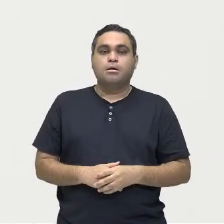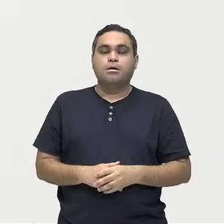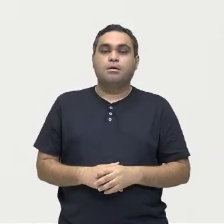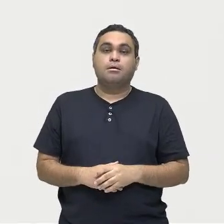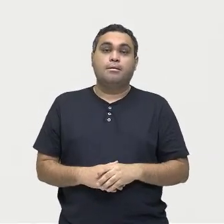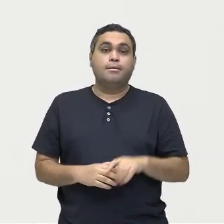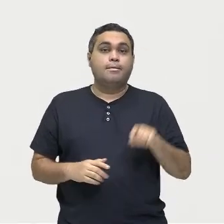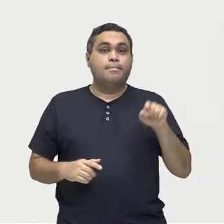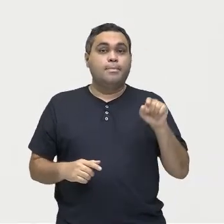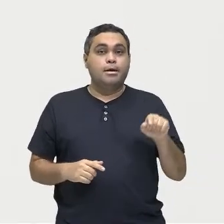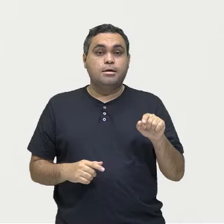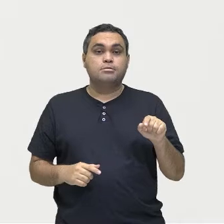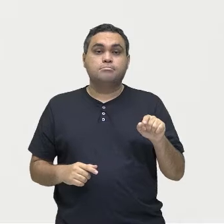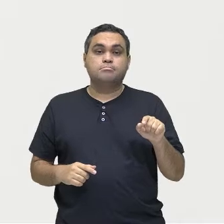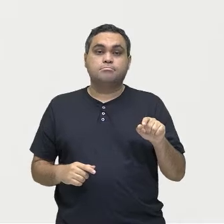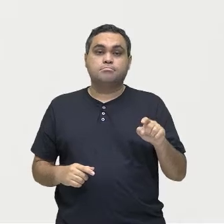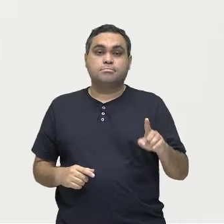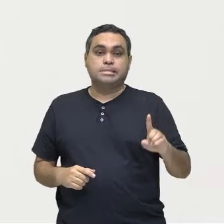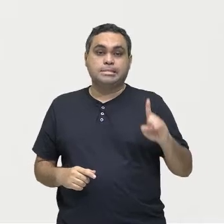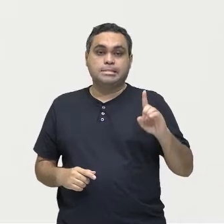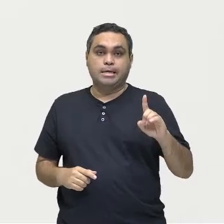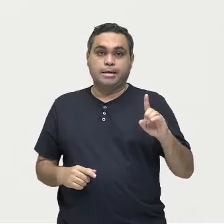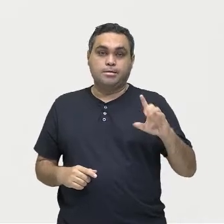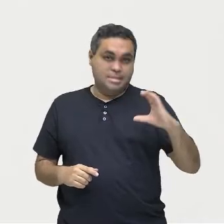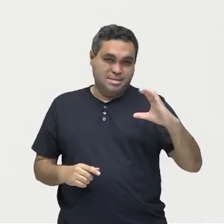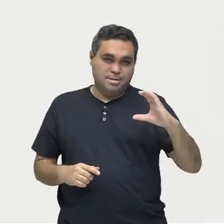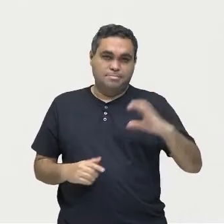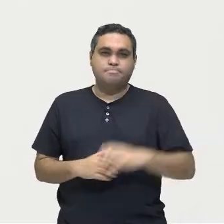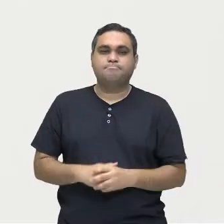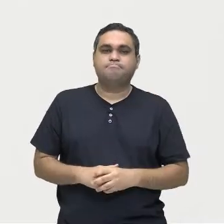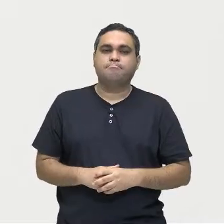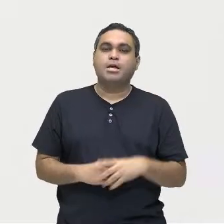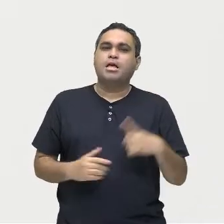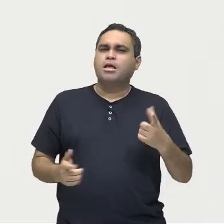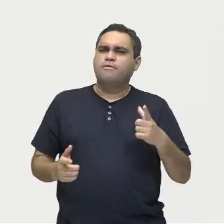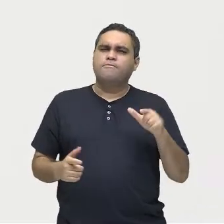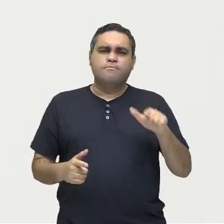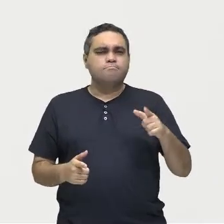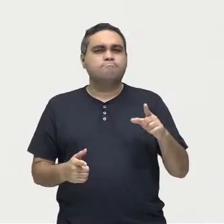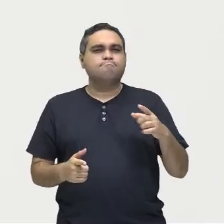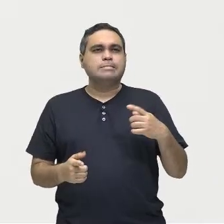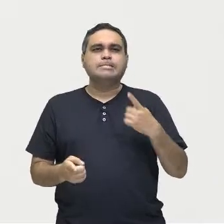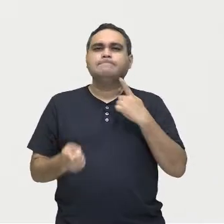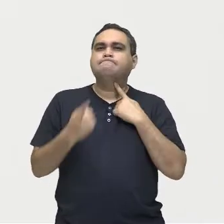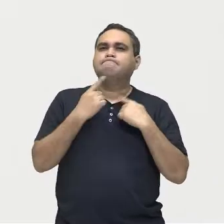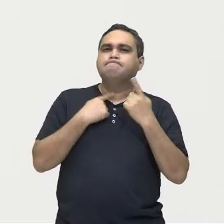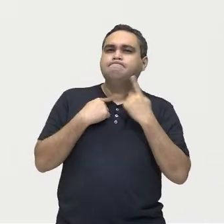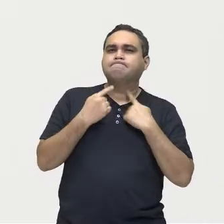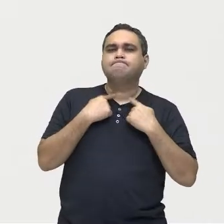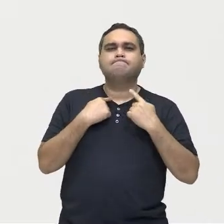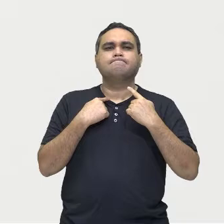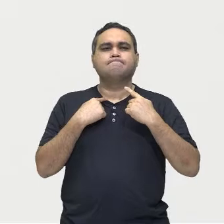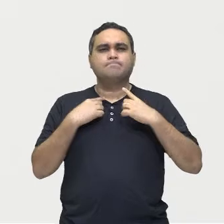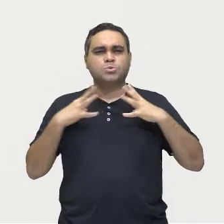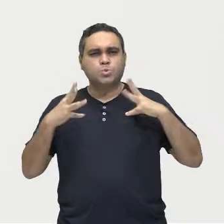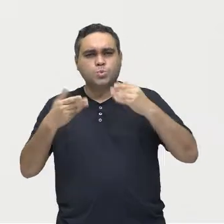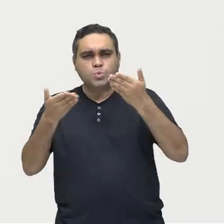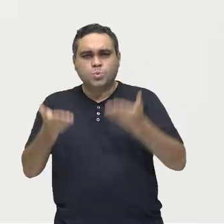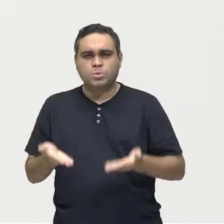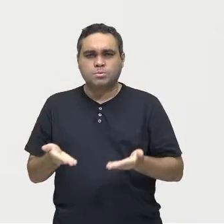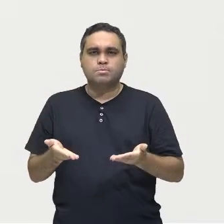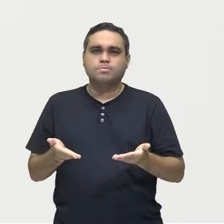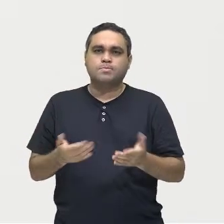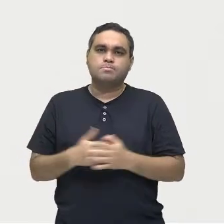desejado ele tudo isso? Aqui eu tenho ele como sujeito. Ele haveria desejado tudo isso? Então, a letra